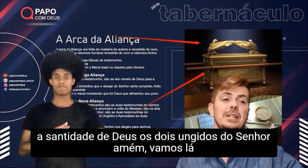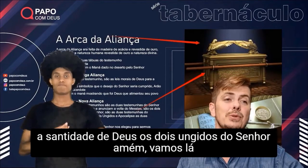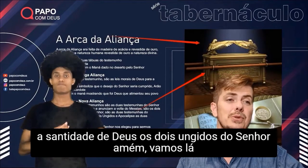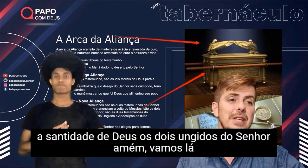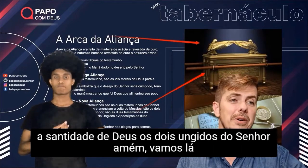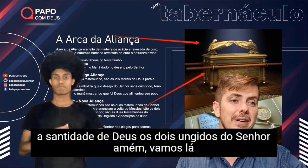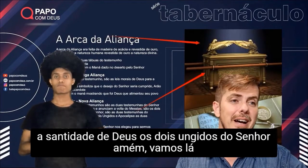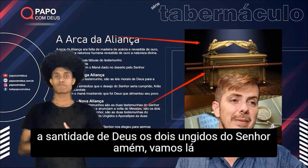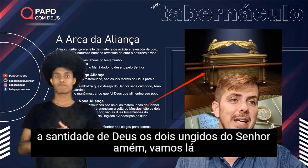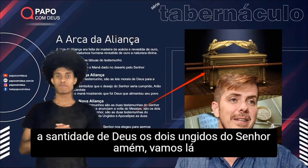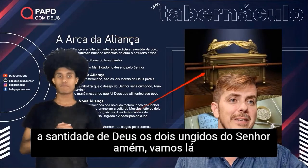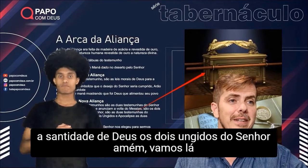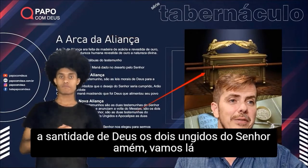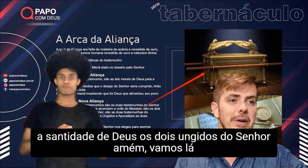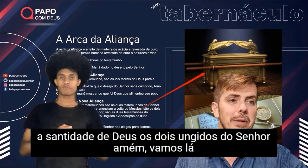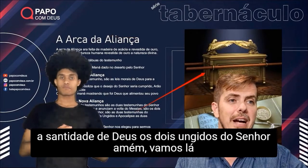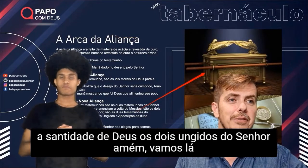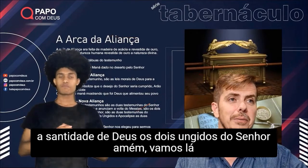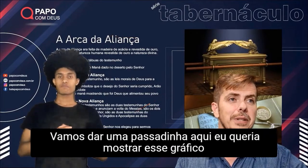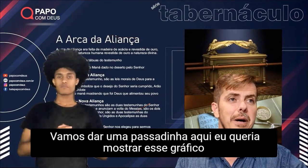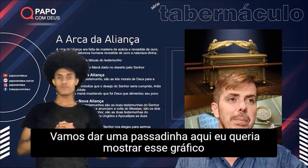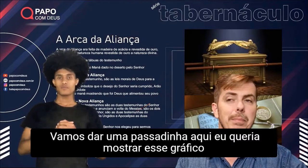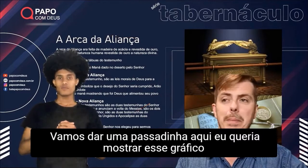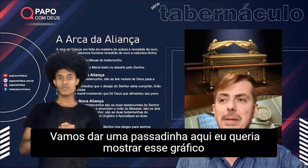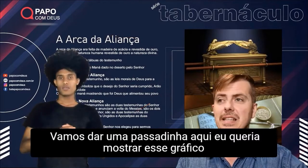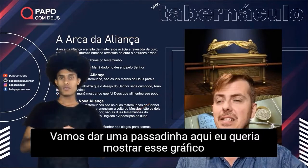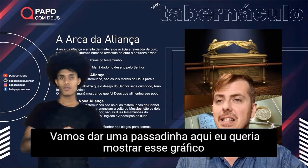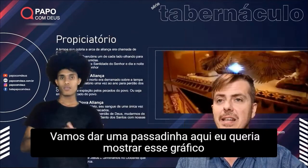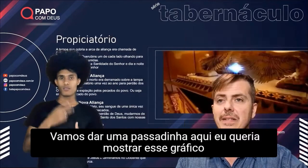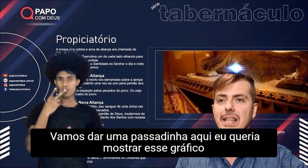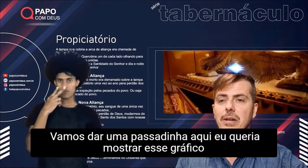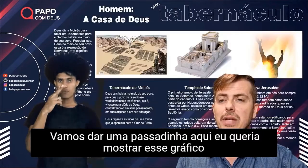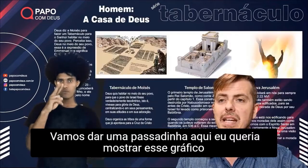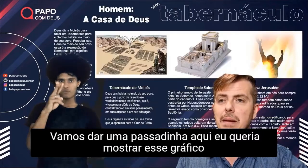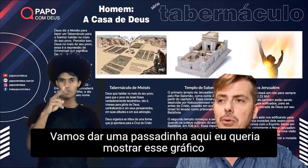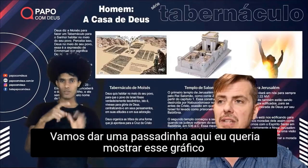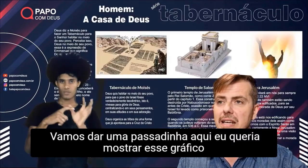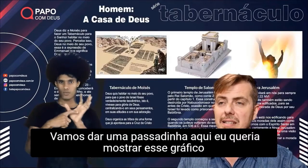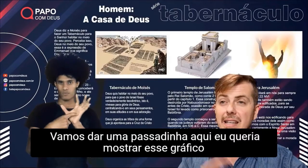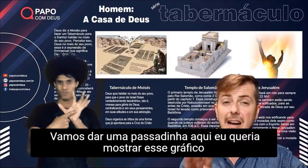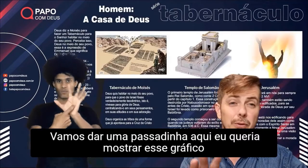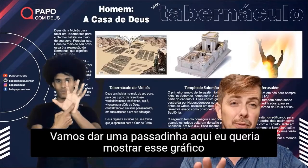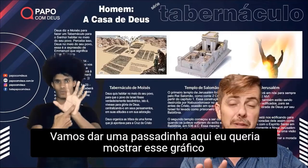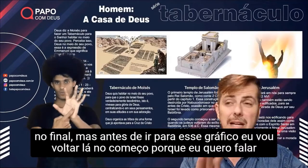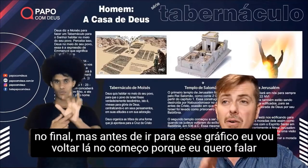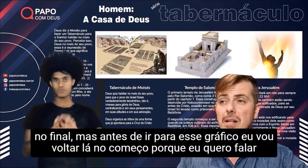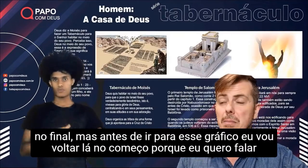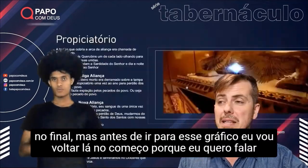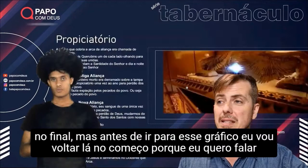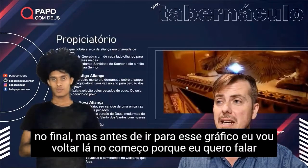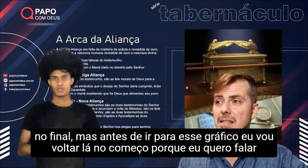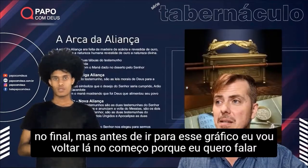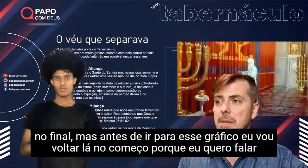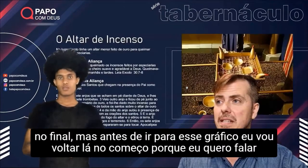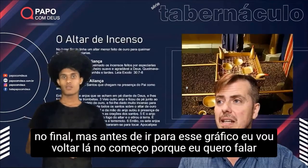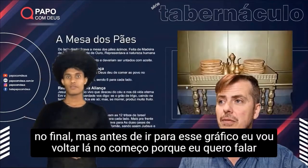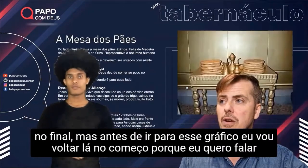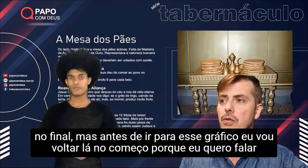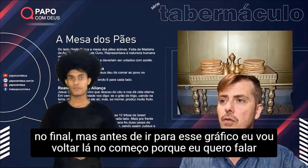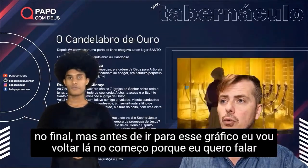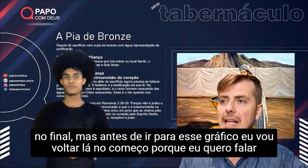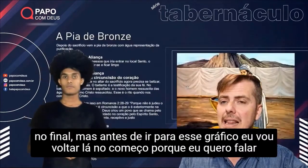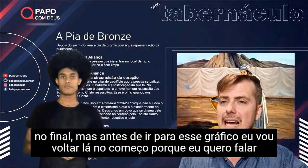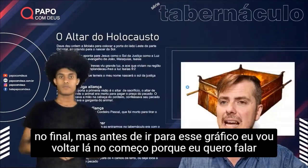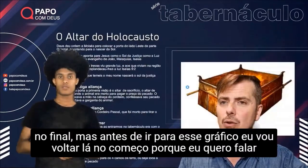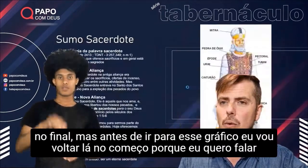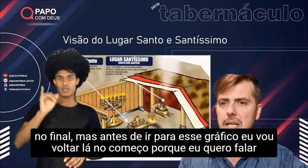dois ungidos do Senhor, amém? Vamos lá, vamos dar uma passadinha aqui. Eu queria mostrar esse gráfico no final, mas antes de ir para esse gráfico,